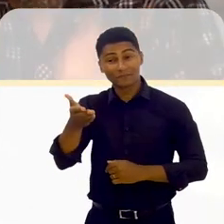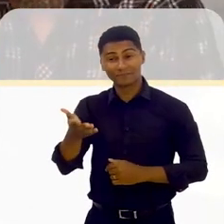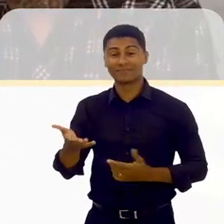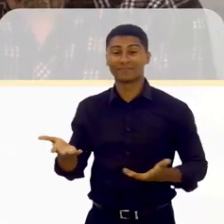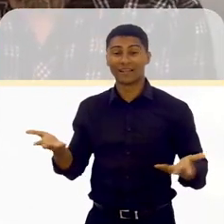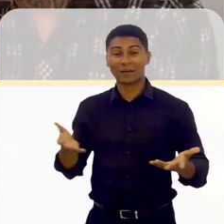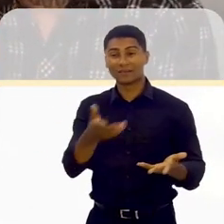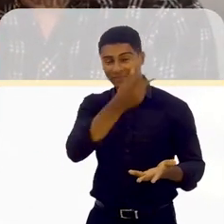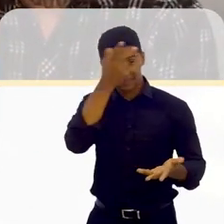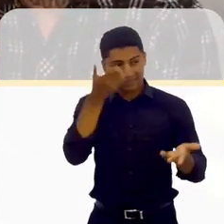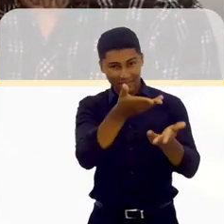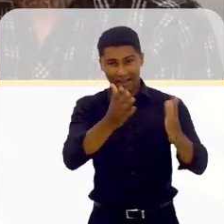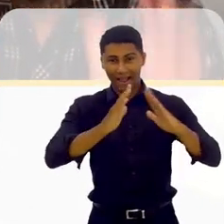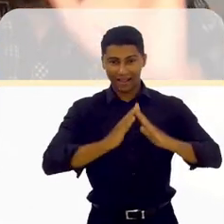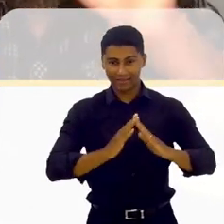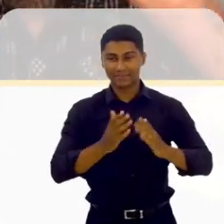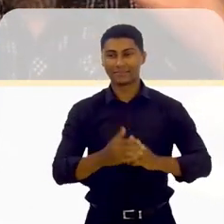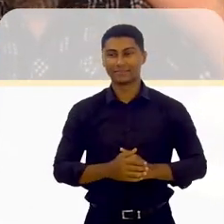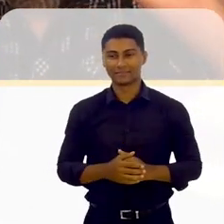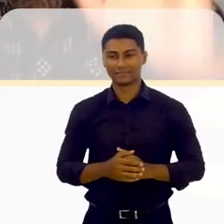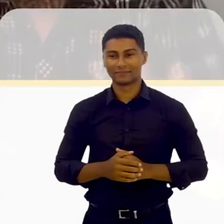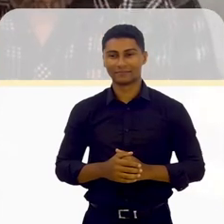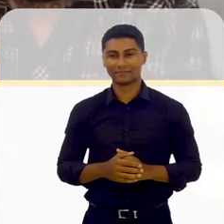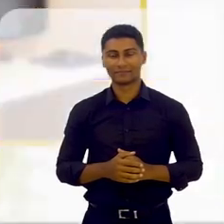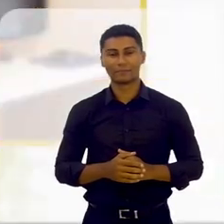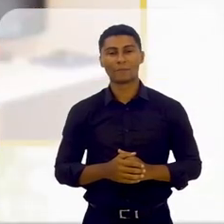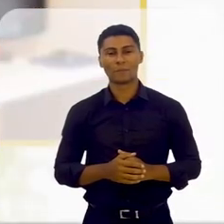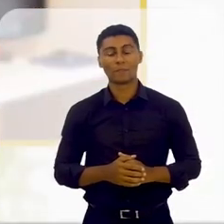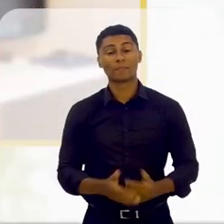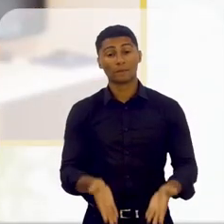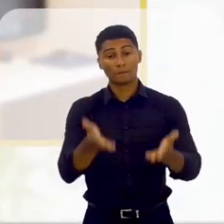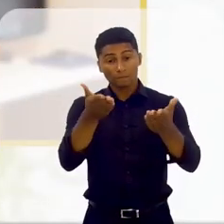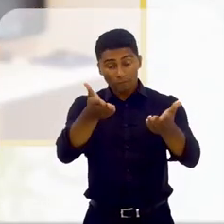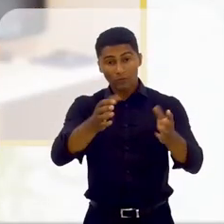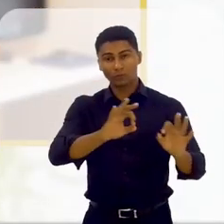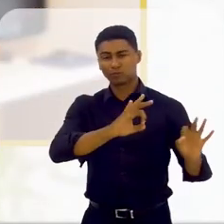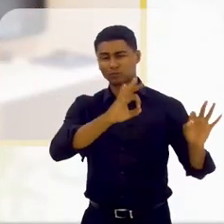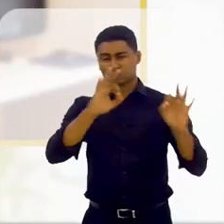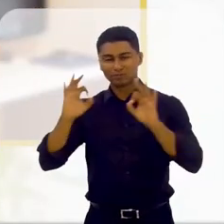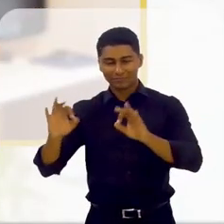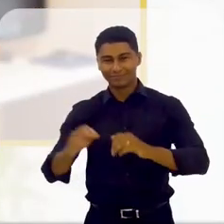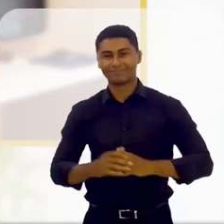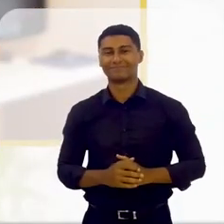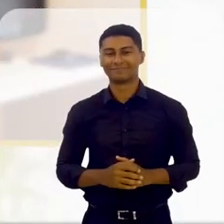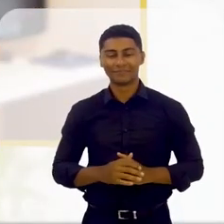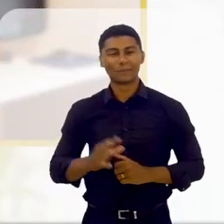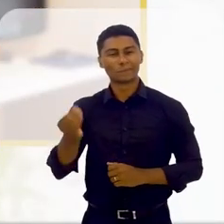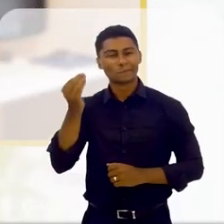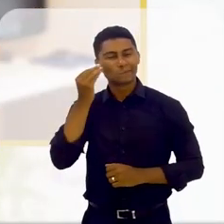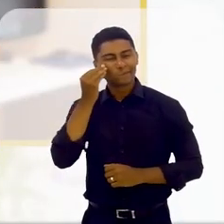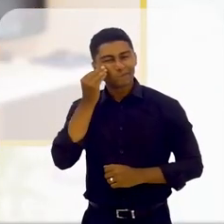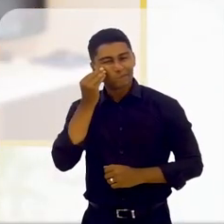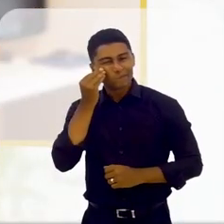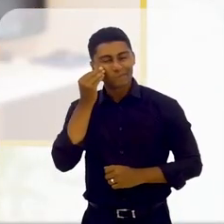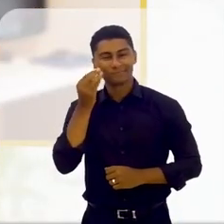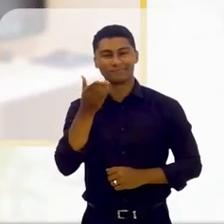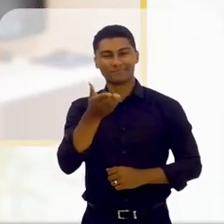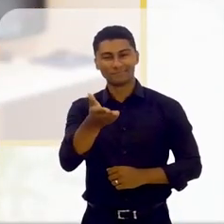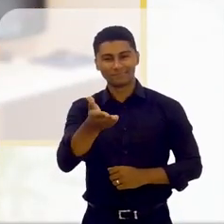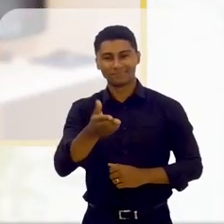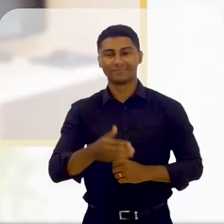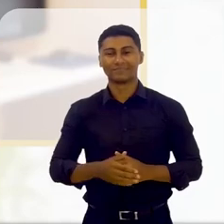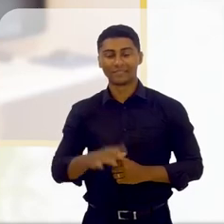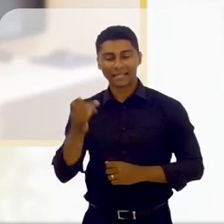vou falar com a galera que Beijo. está em Beijo a todos casa. vocês. E para você que ficou com a gente até agora, aquele beijo